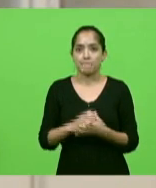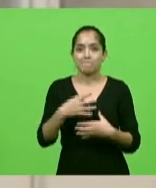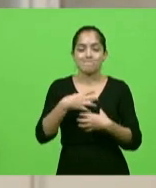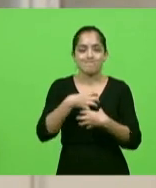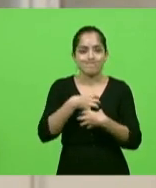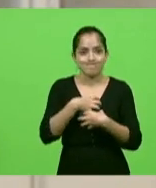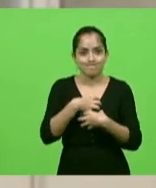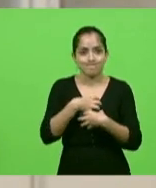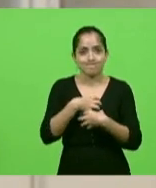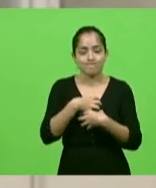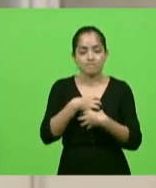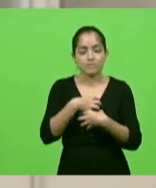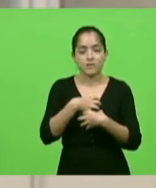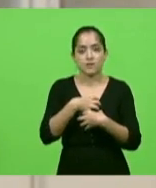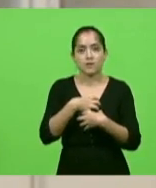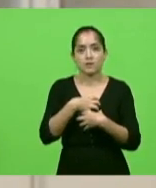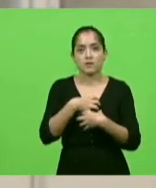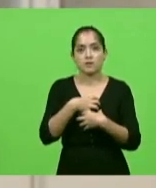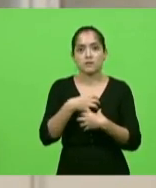o e pesar